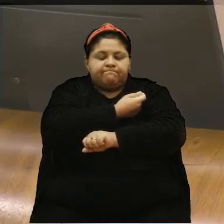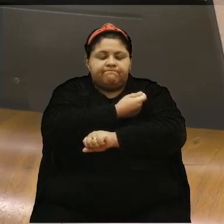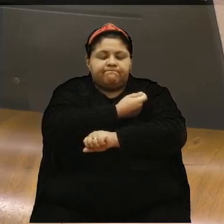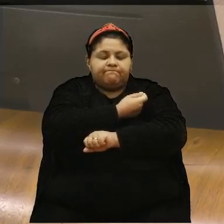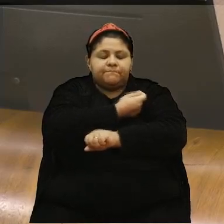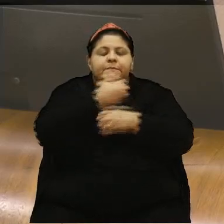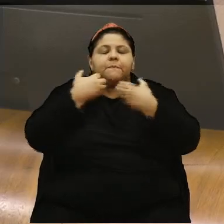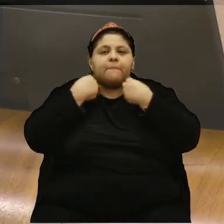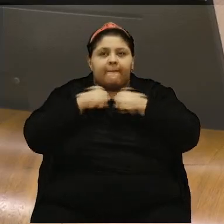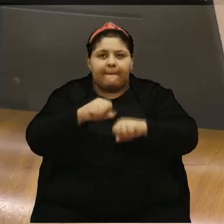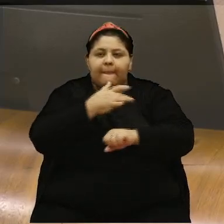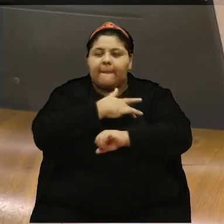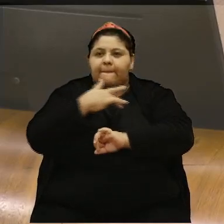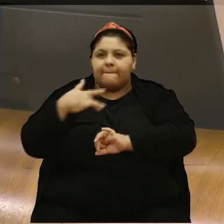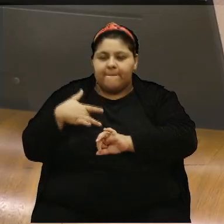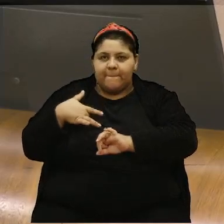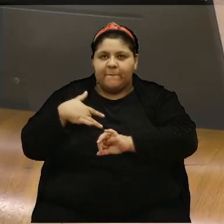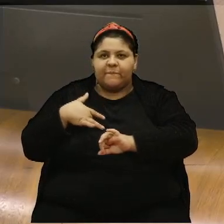colocou na situação que é